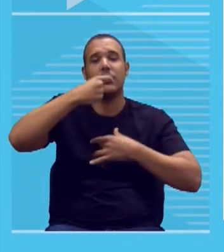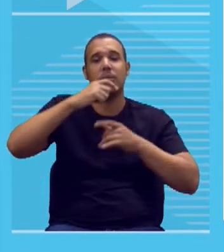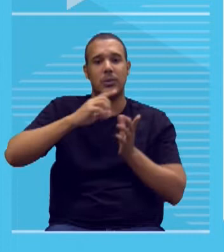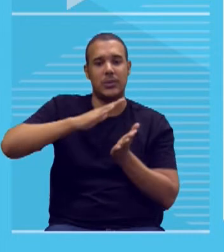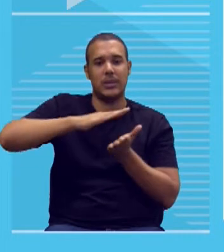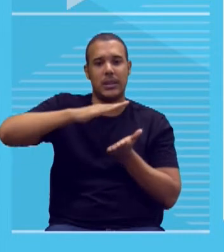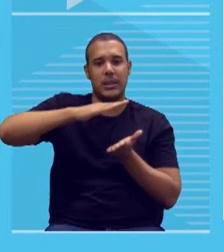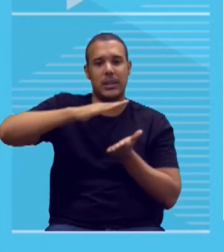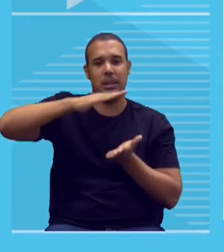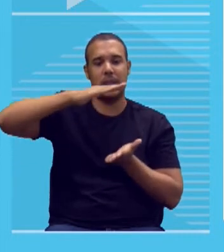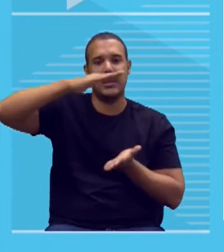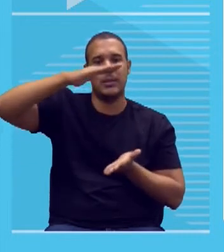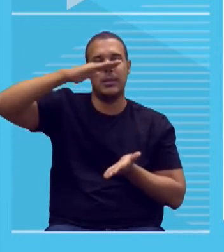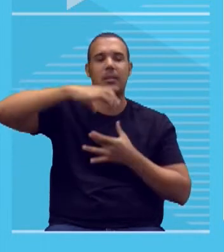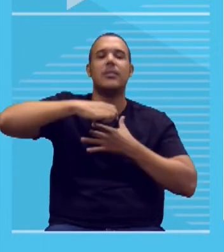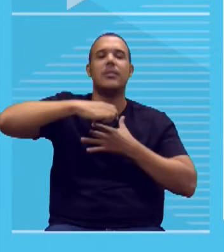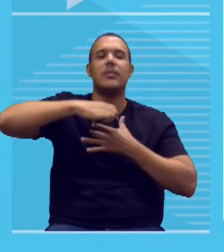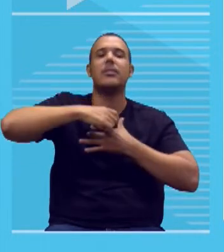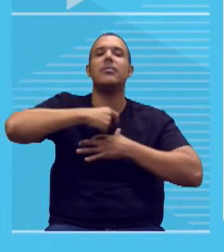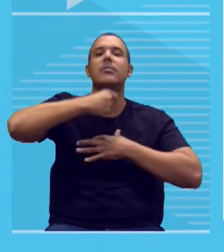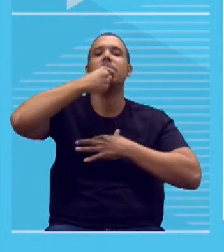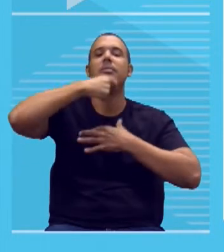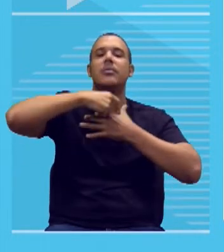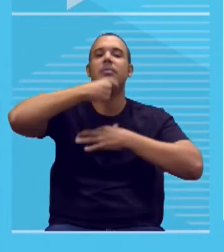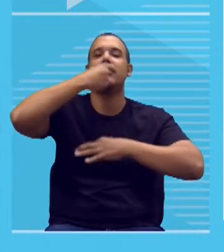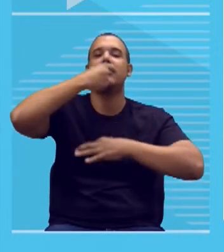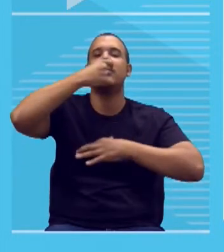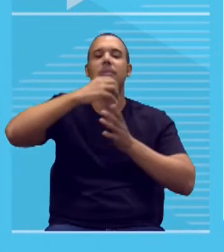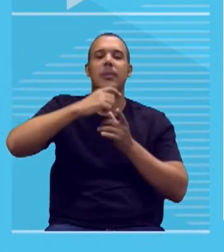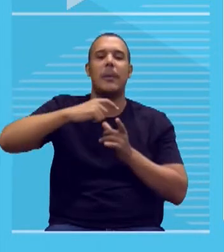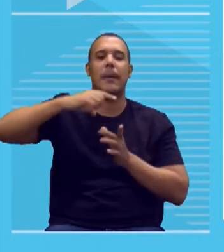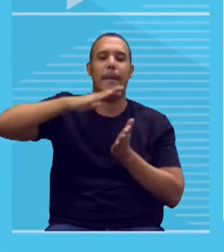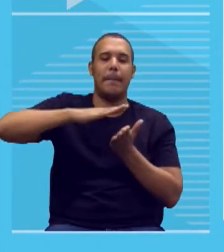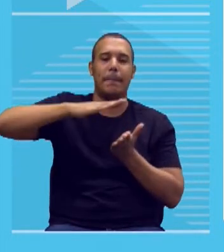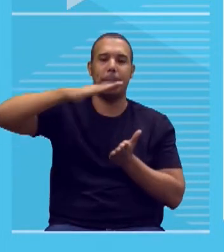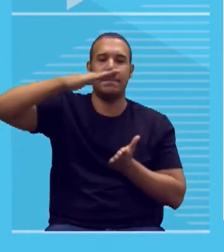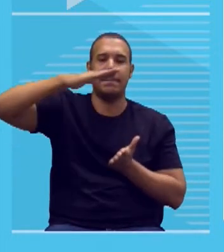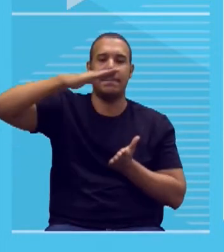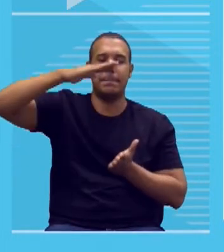pescoço aumentado com o passar do tempo